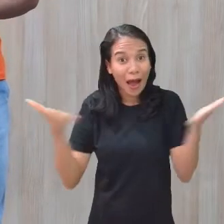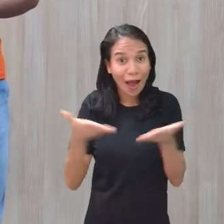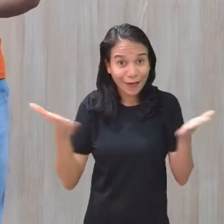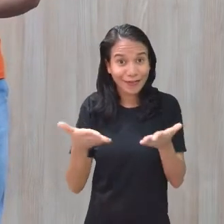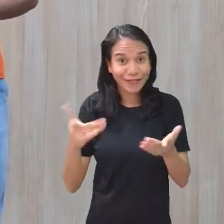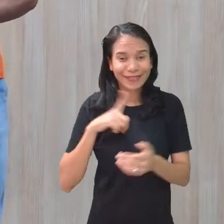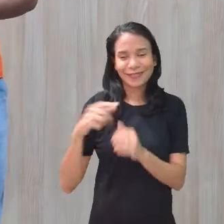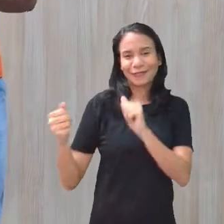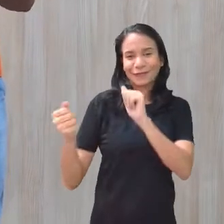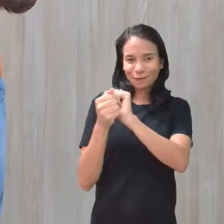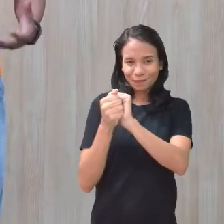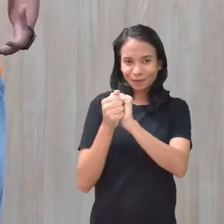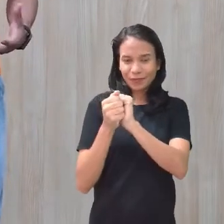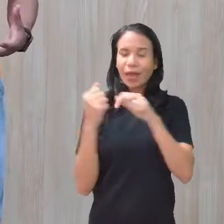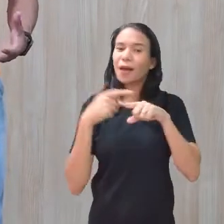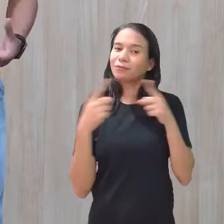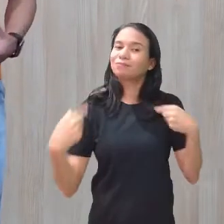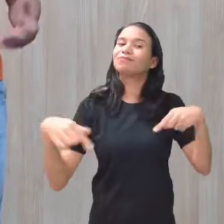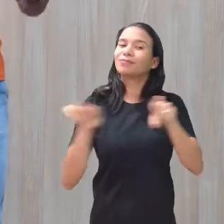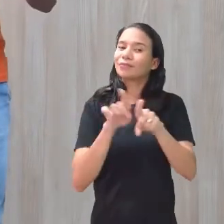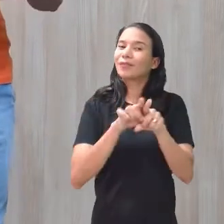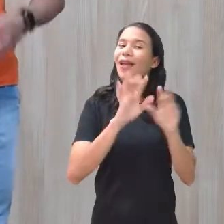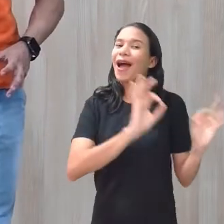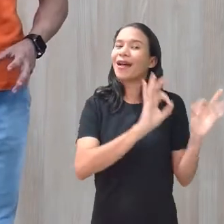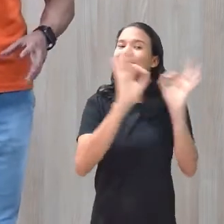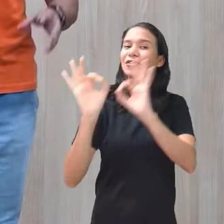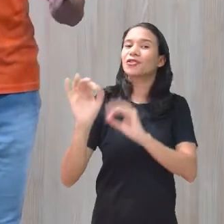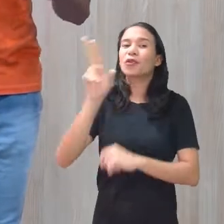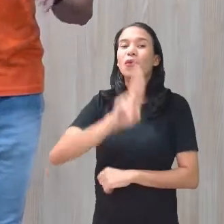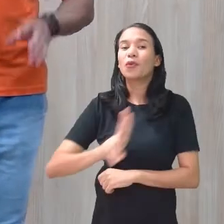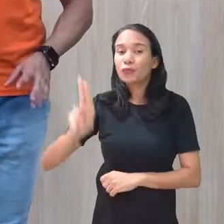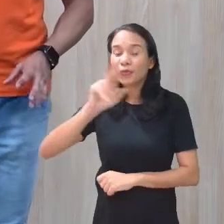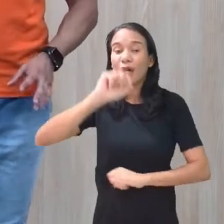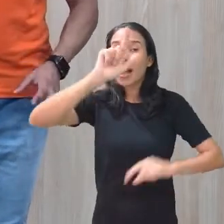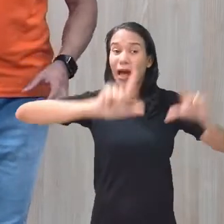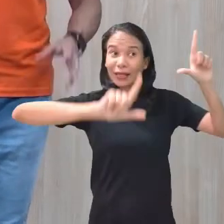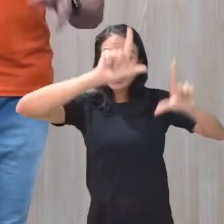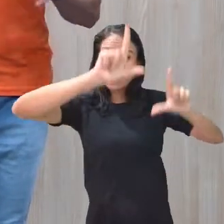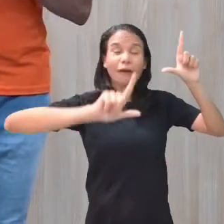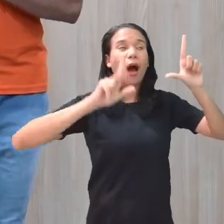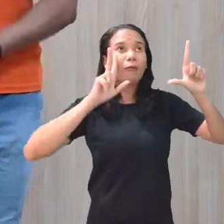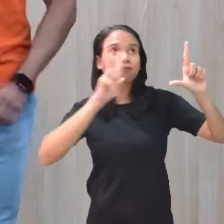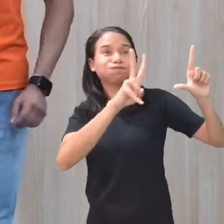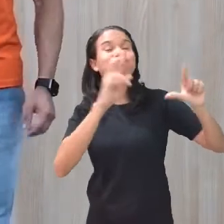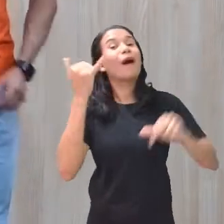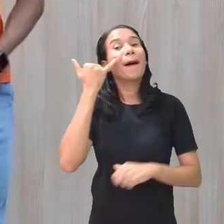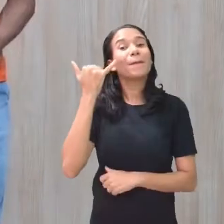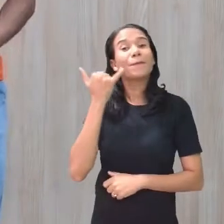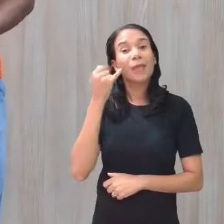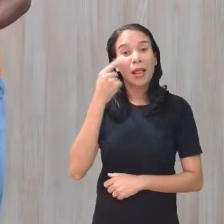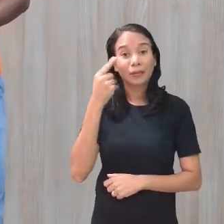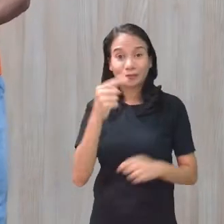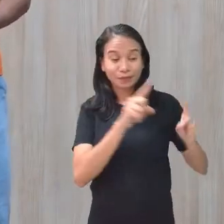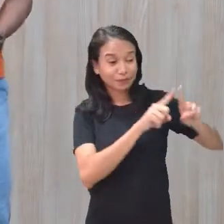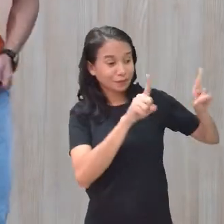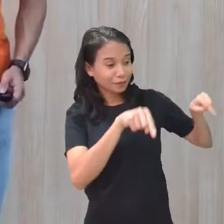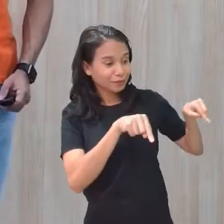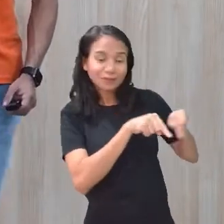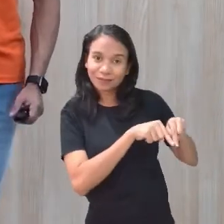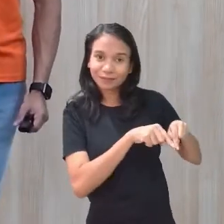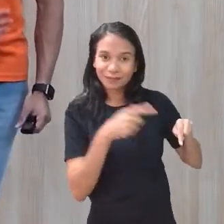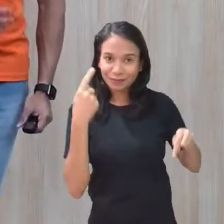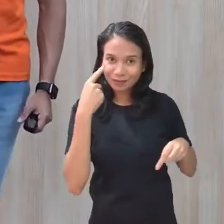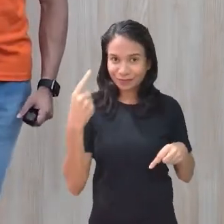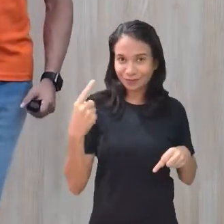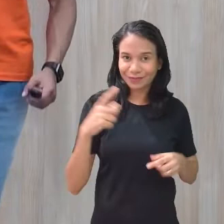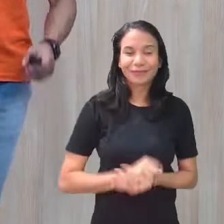a gente, certo? Se você está assistindo essa aula através da TV, Billy Jean vai colocar aí 2 QR Codes que vai aparecer